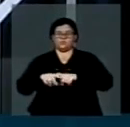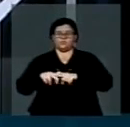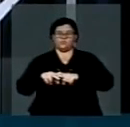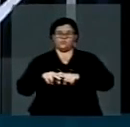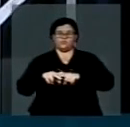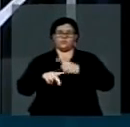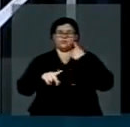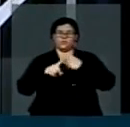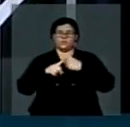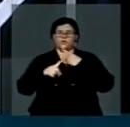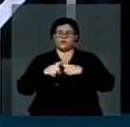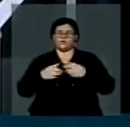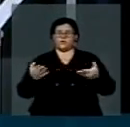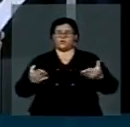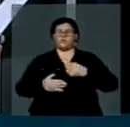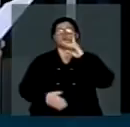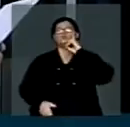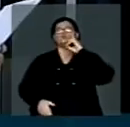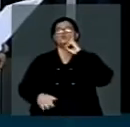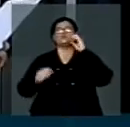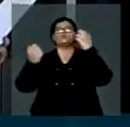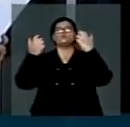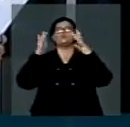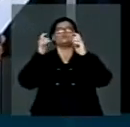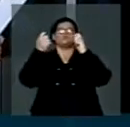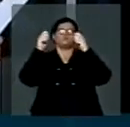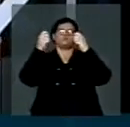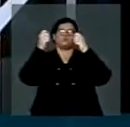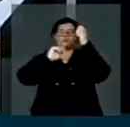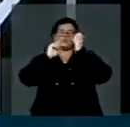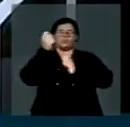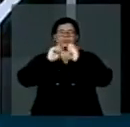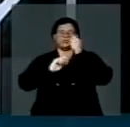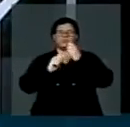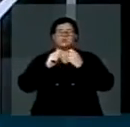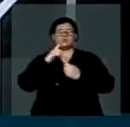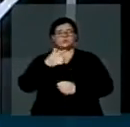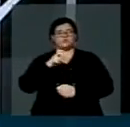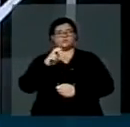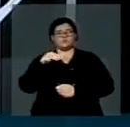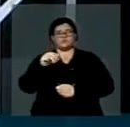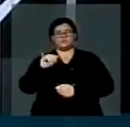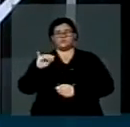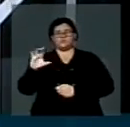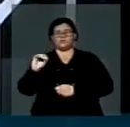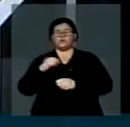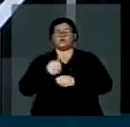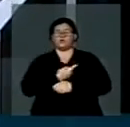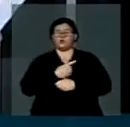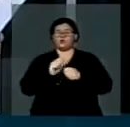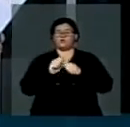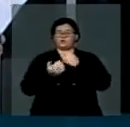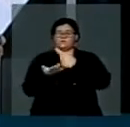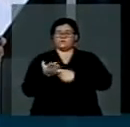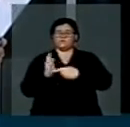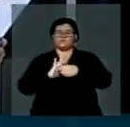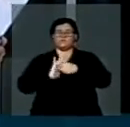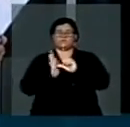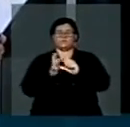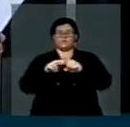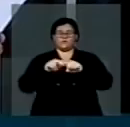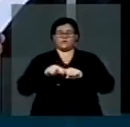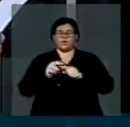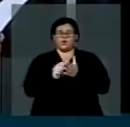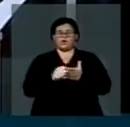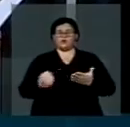ainda homenagem ao Dia da Indústria, que apesar de ser comemorado no dia 25 de maio, teve sua comemoração antecipada aqui nesta casa em razão da agenda